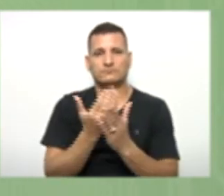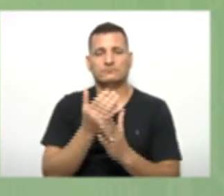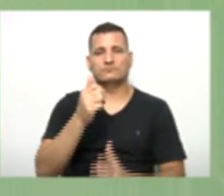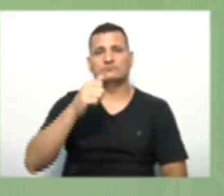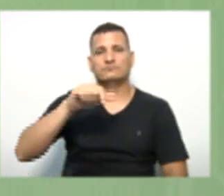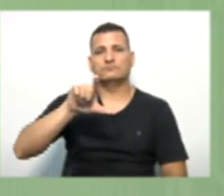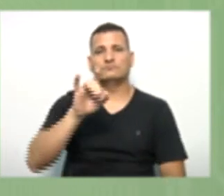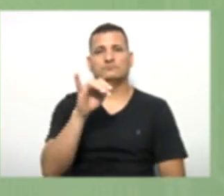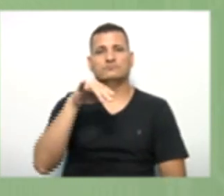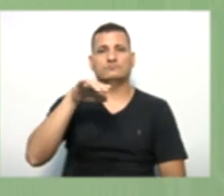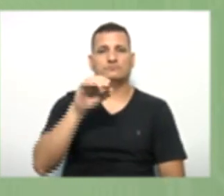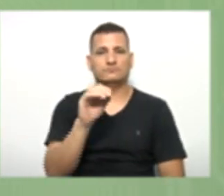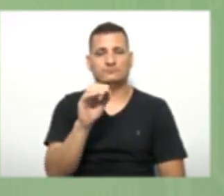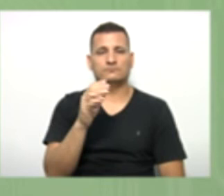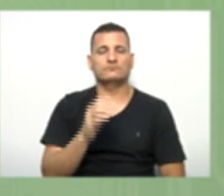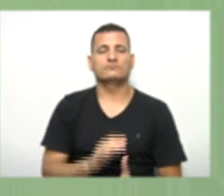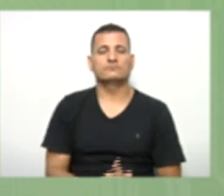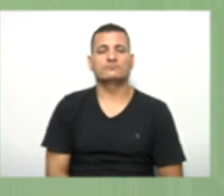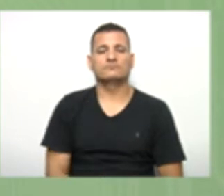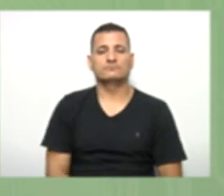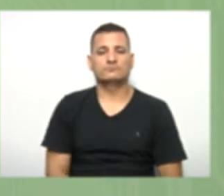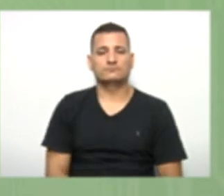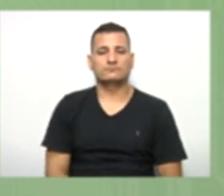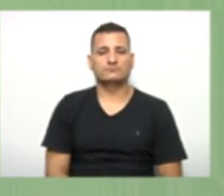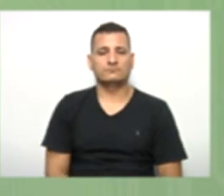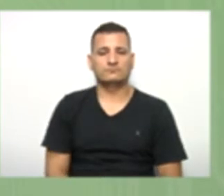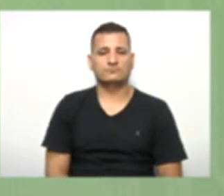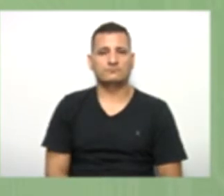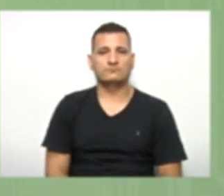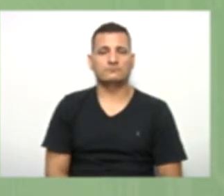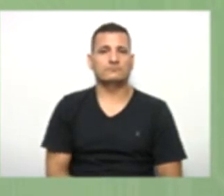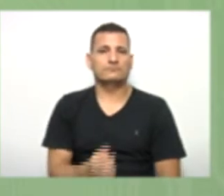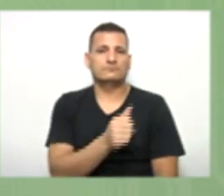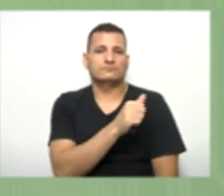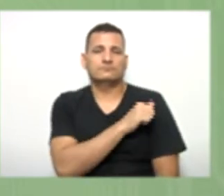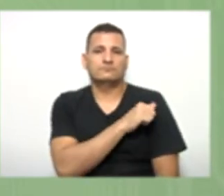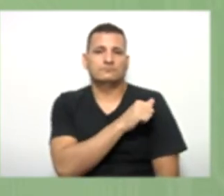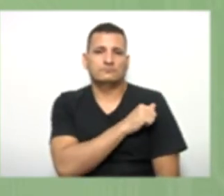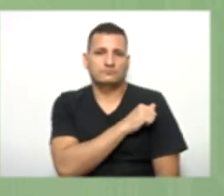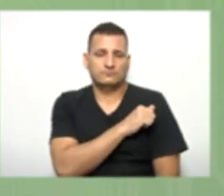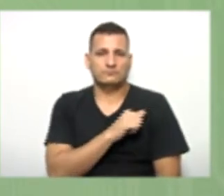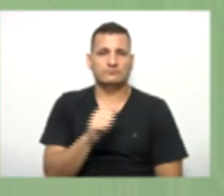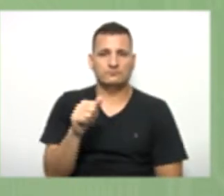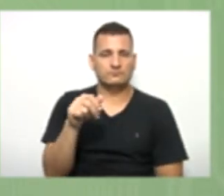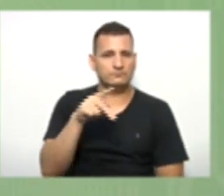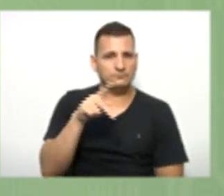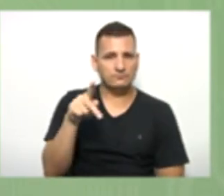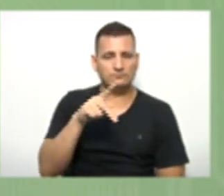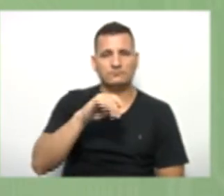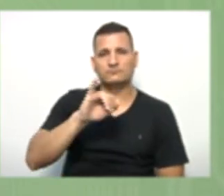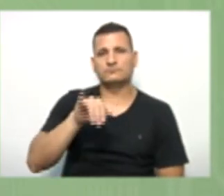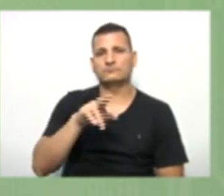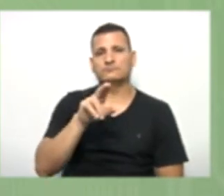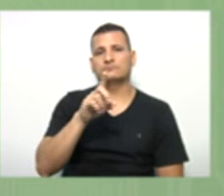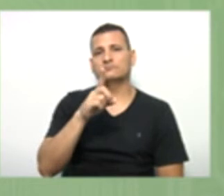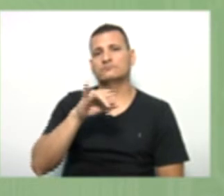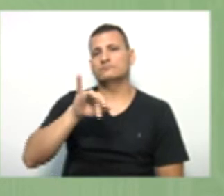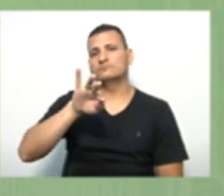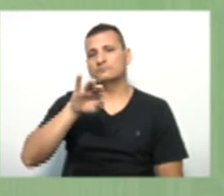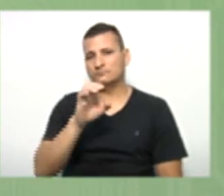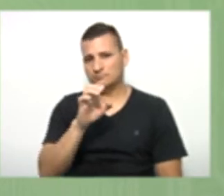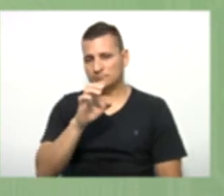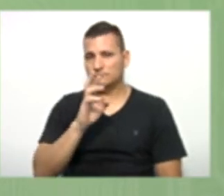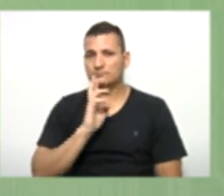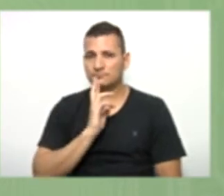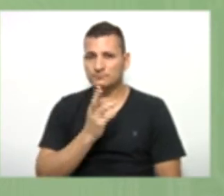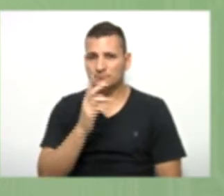concordando que é a letra D. Já tem uns alunos da professora Judite manifestaram que a resposta a essa questão